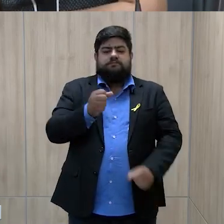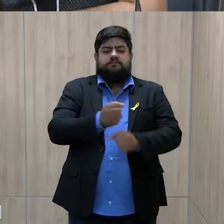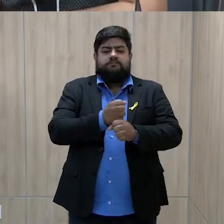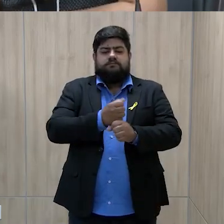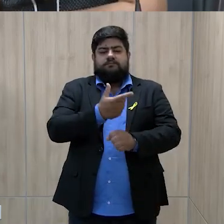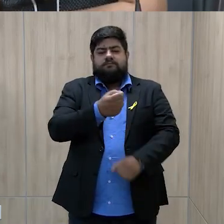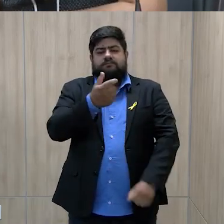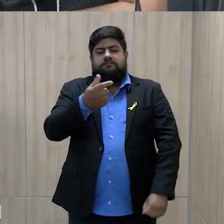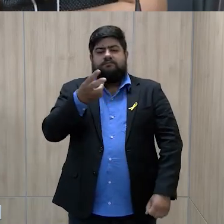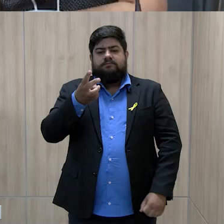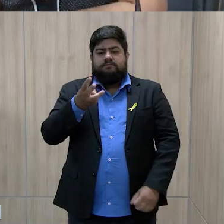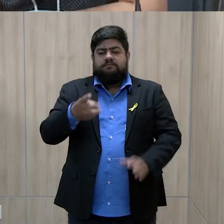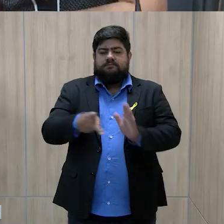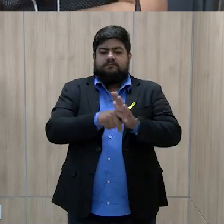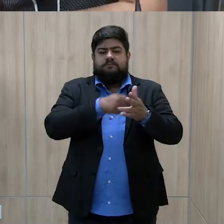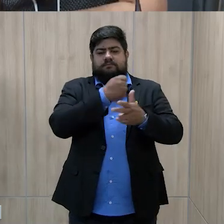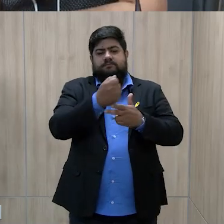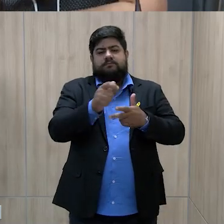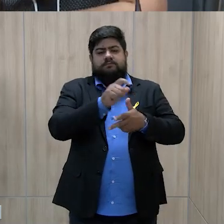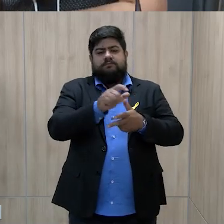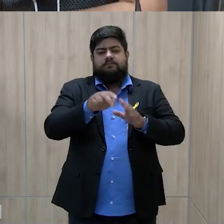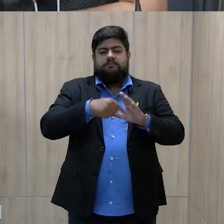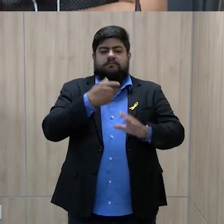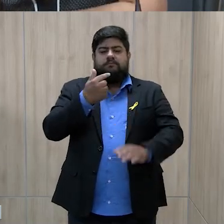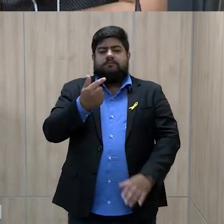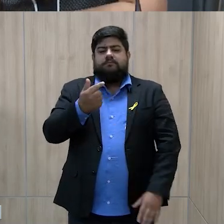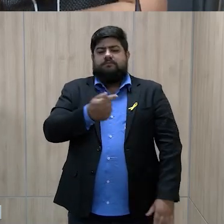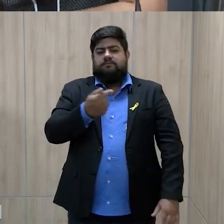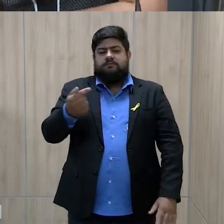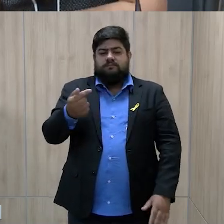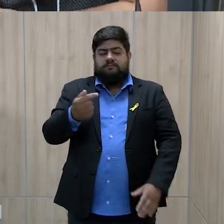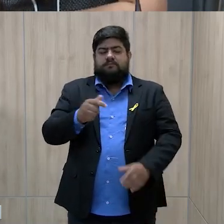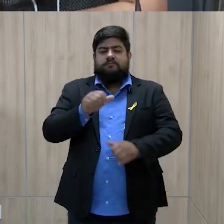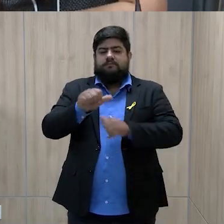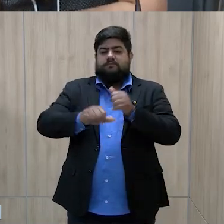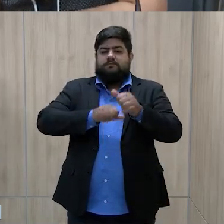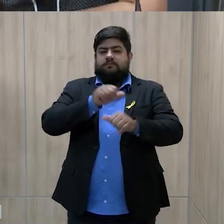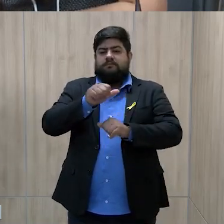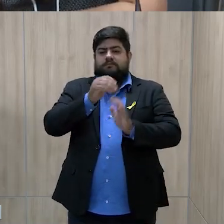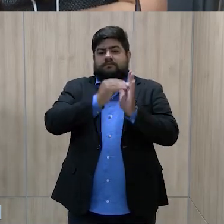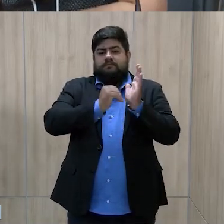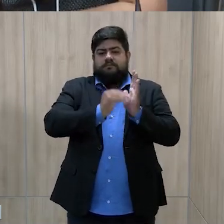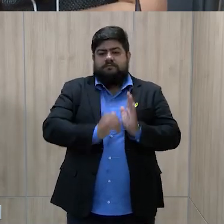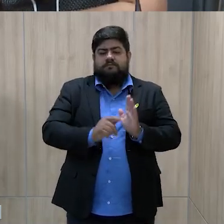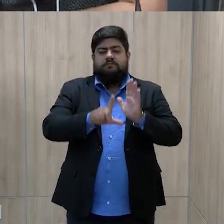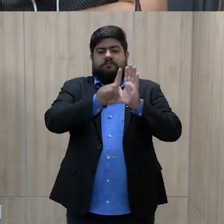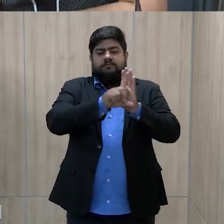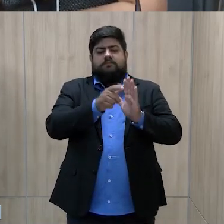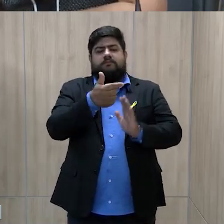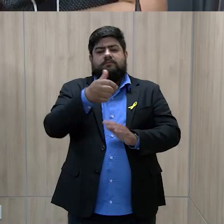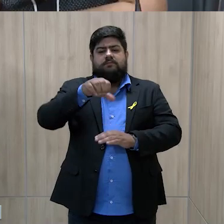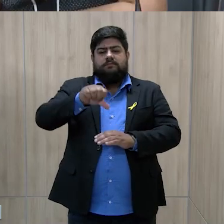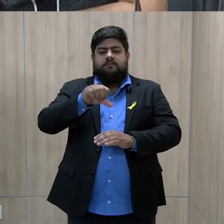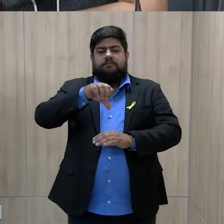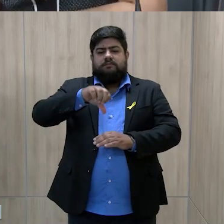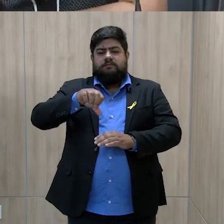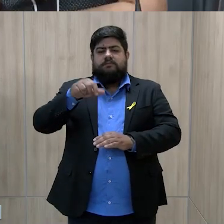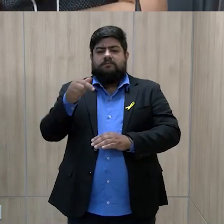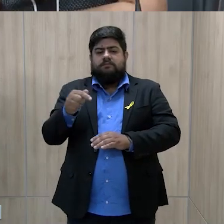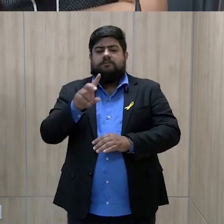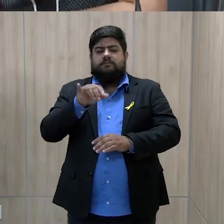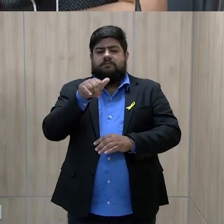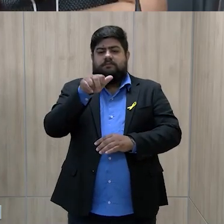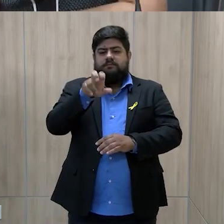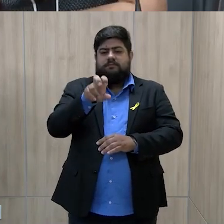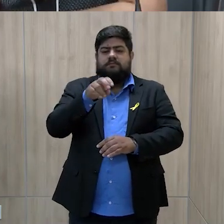de lei número 129 de 2023 de autoria do Poder Executivo através da mensagem 77 que altera e revoga dispositivos da lei